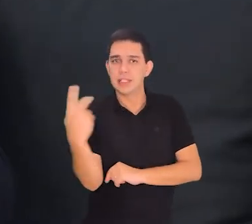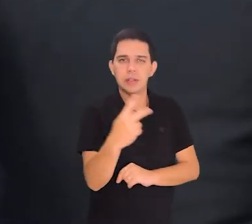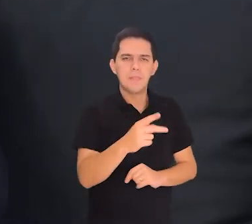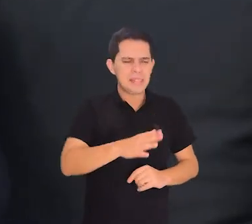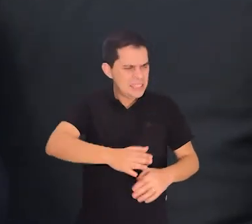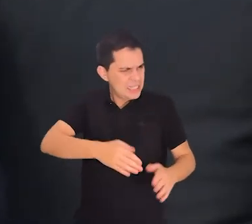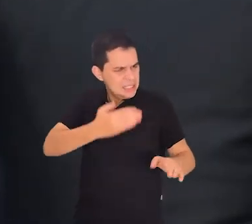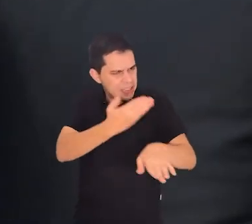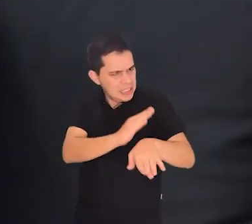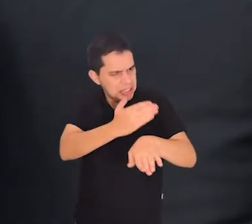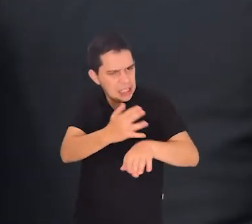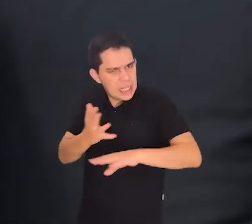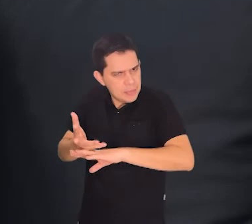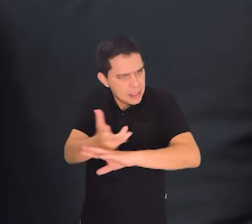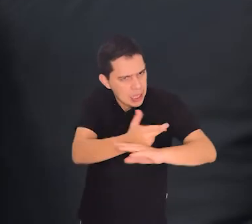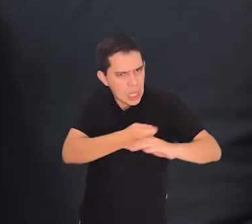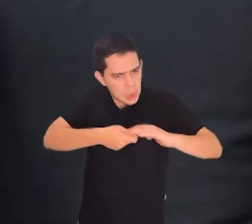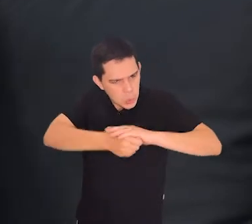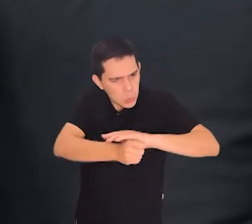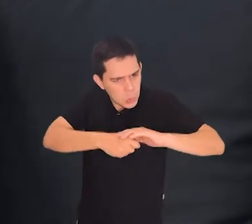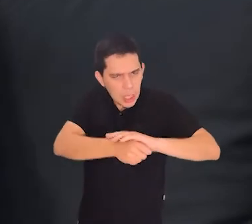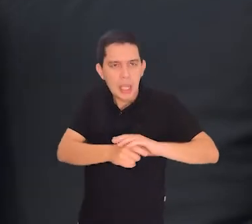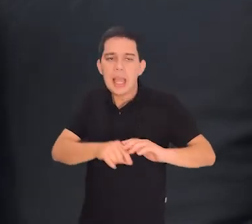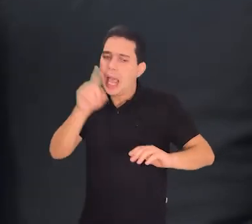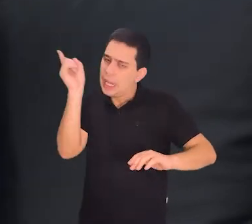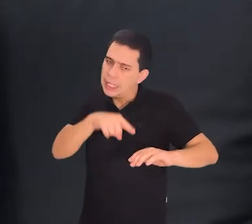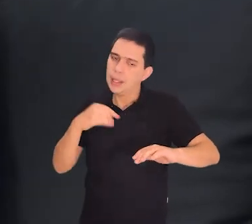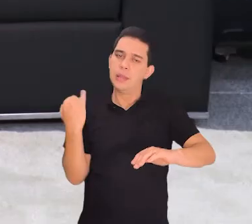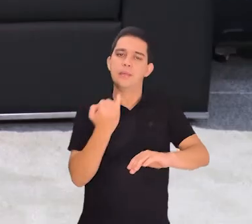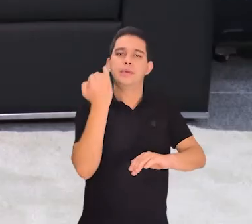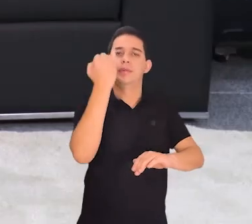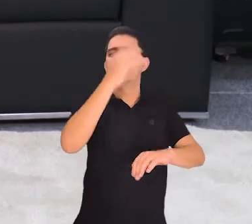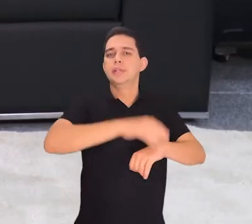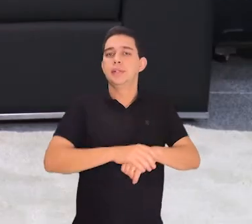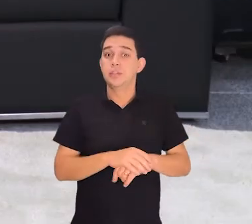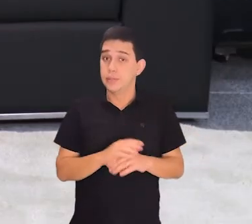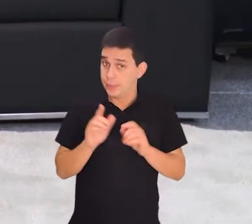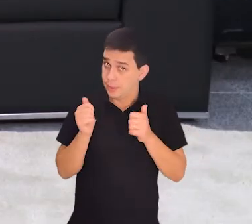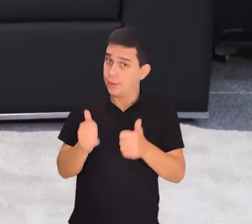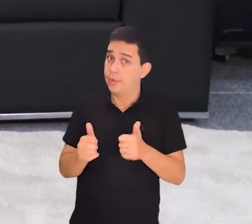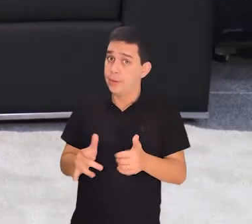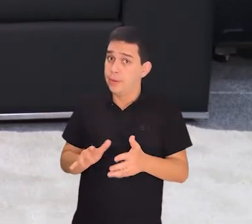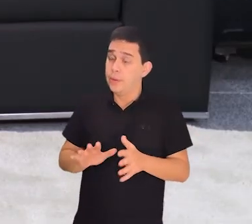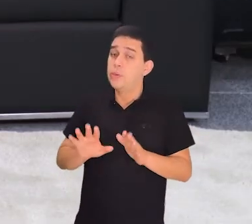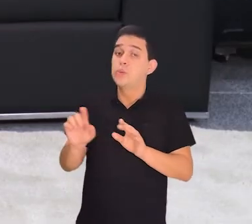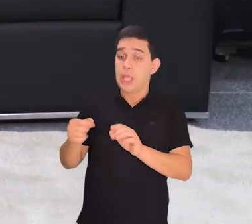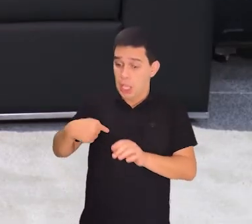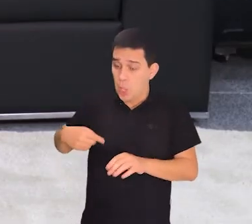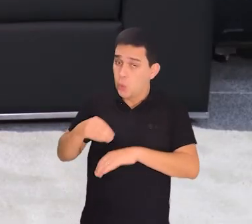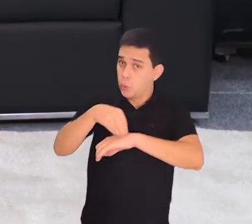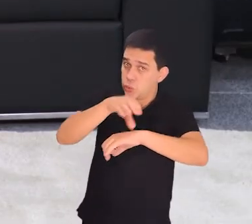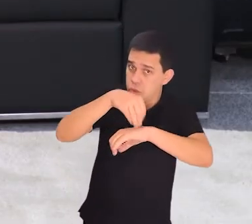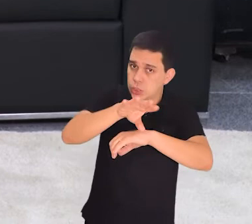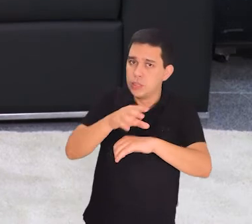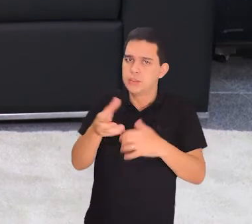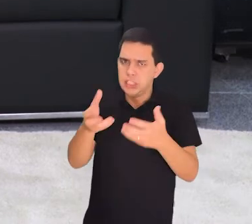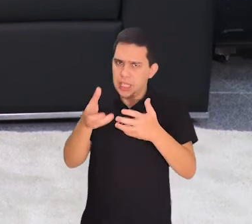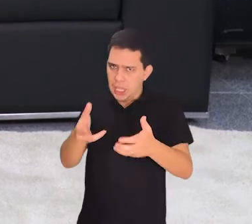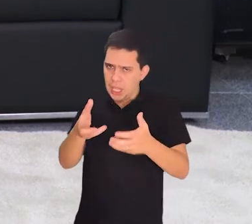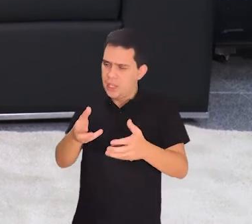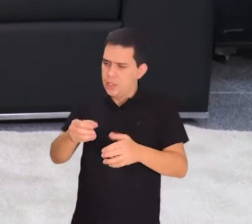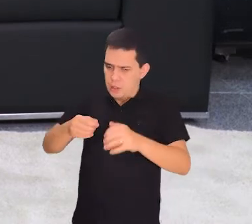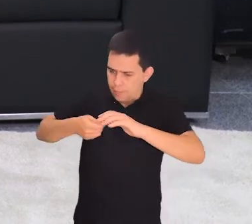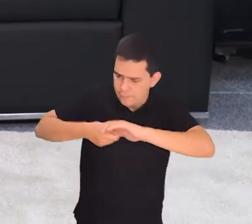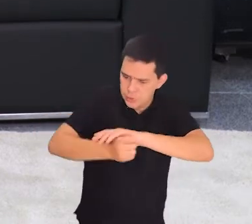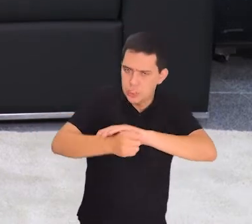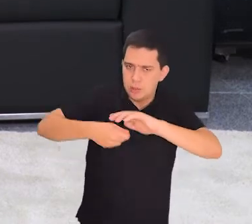habilidade e desenvolve habilidade, ela entende que aquilo é o melhor a ser feito. Por isso que eu recomendo, se a pessoa ela quer começar a